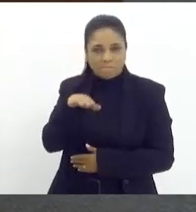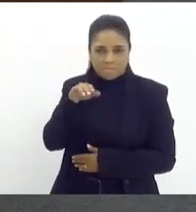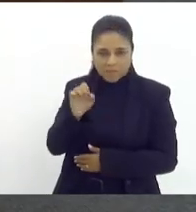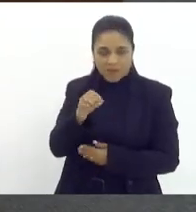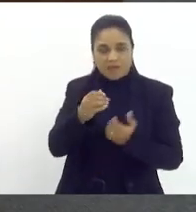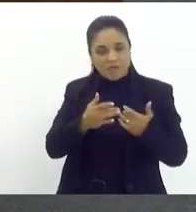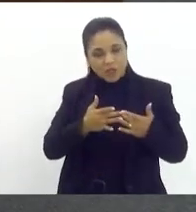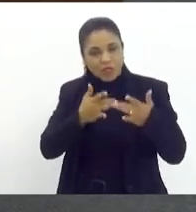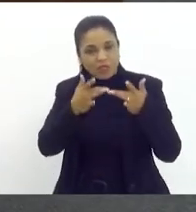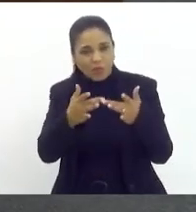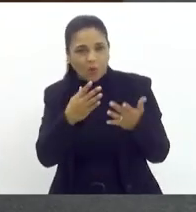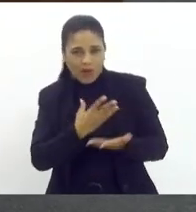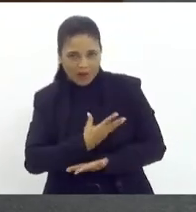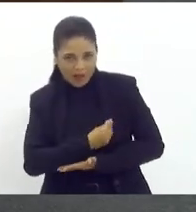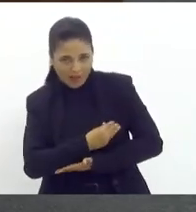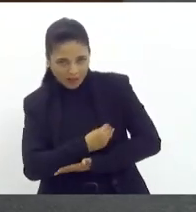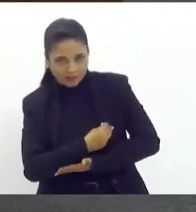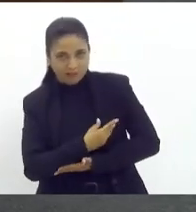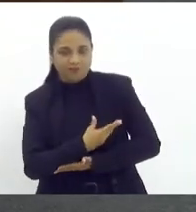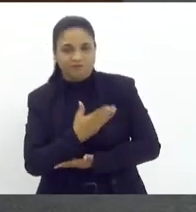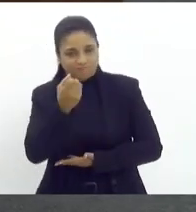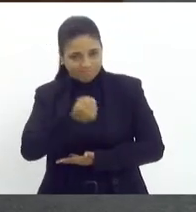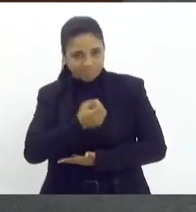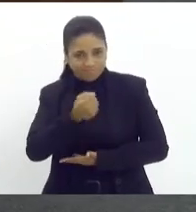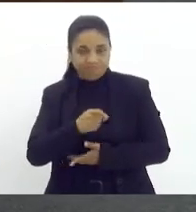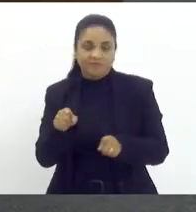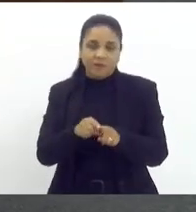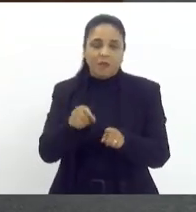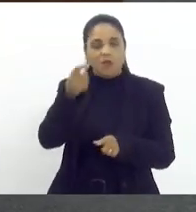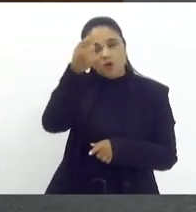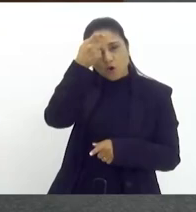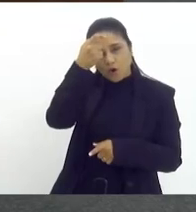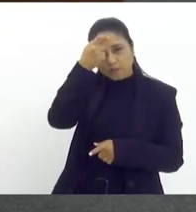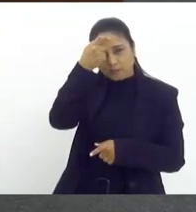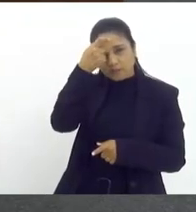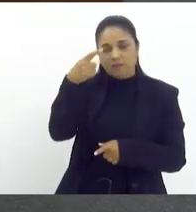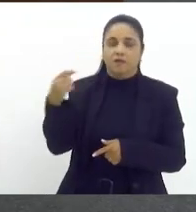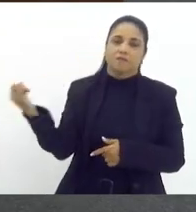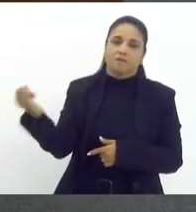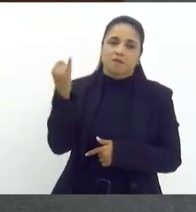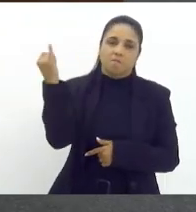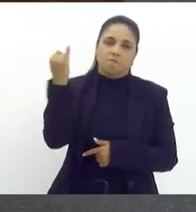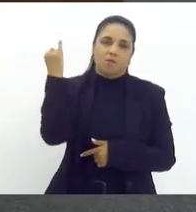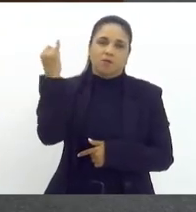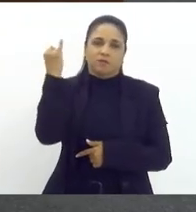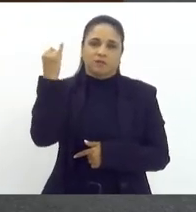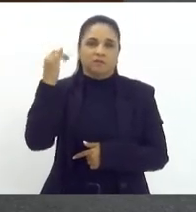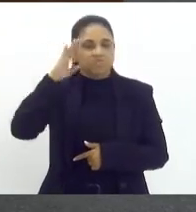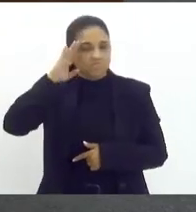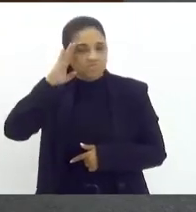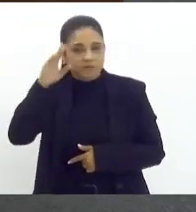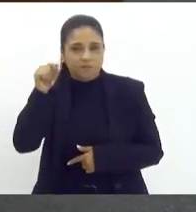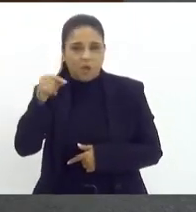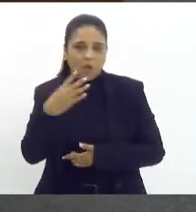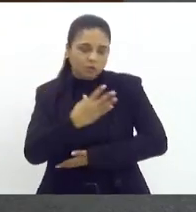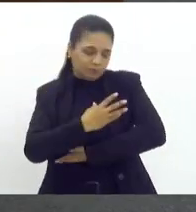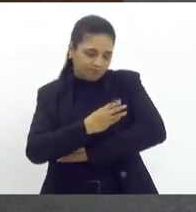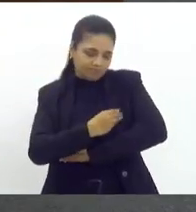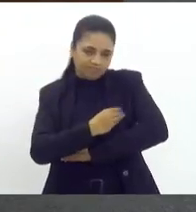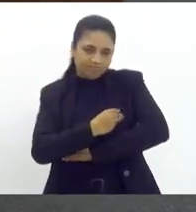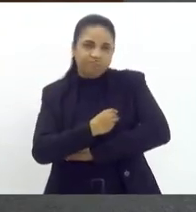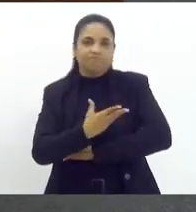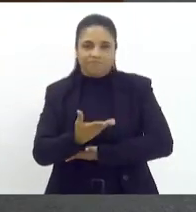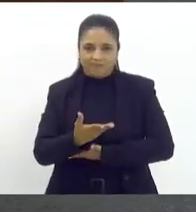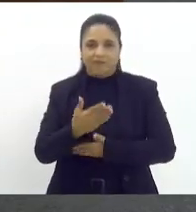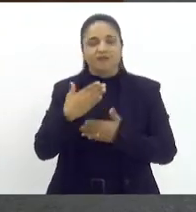doam o seu leite para que a gente possa conscientizar da importância fundamental do aleitamento materno